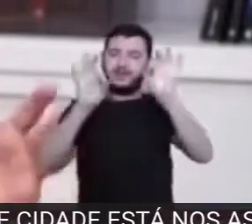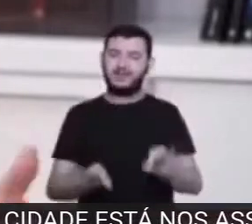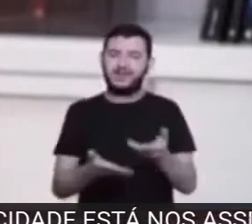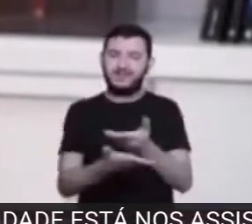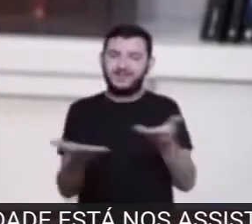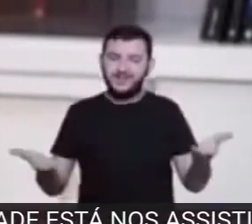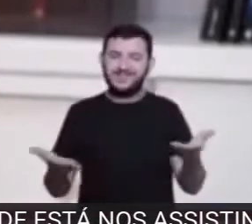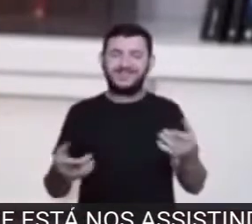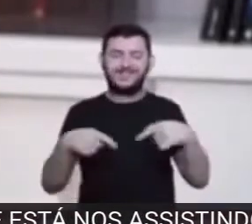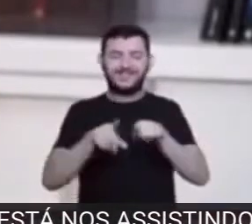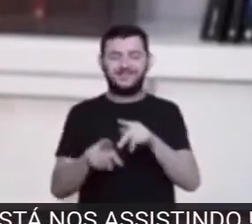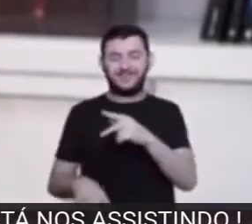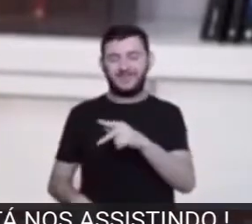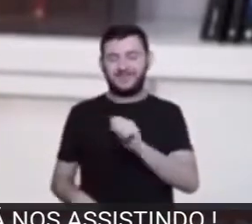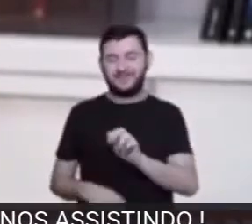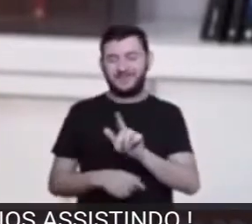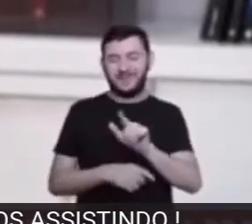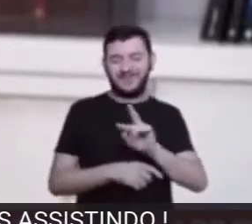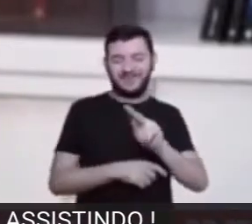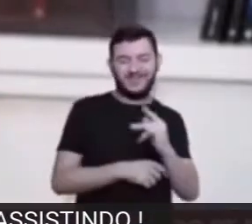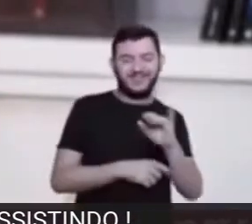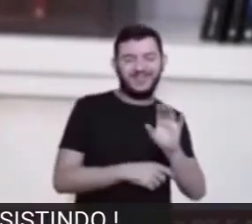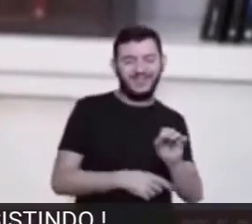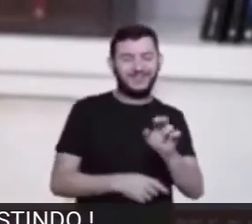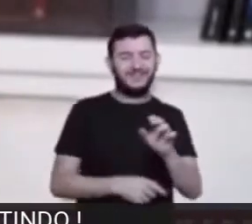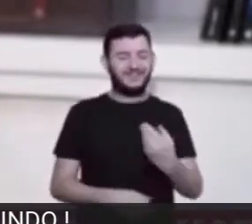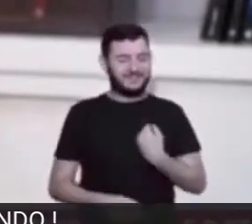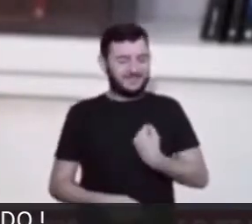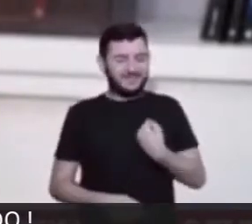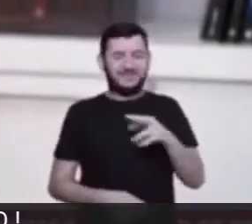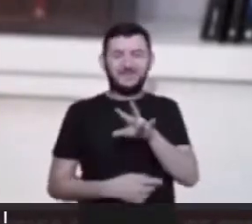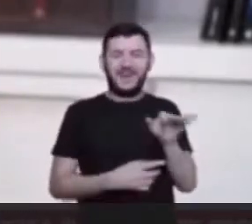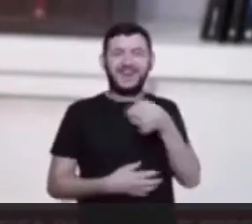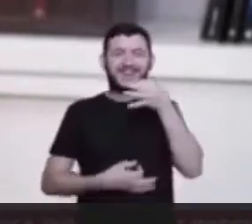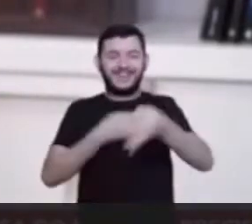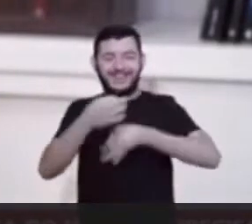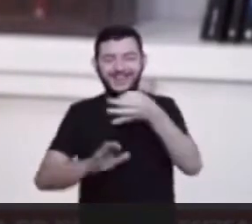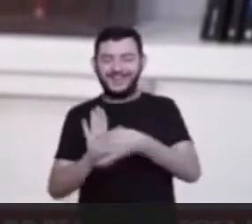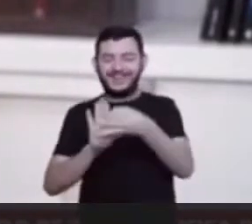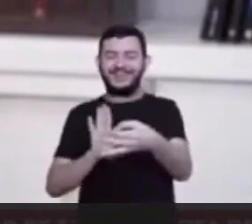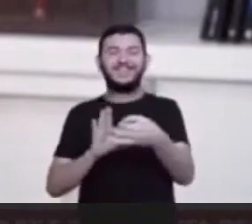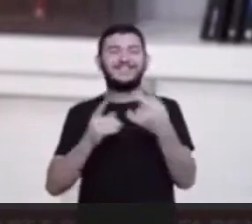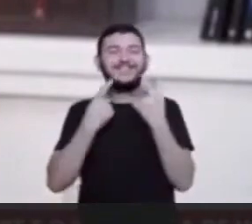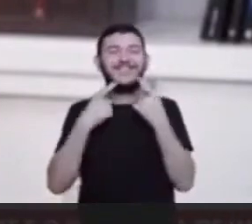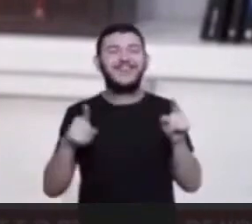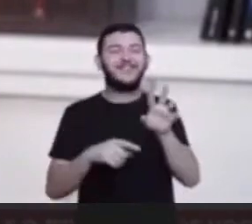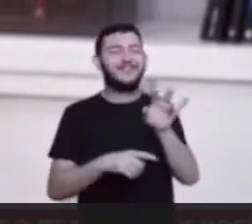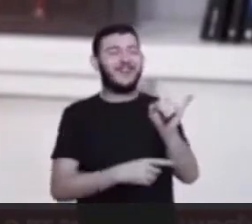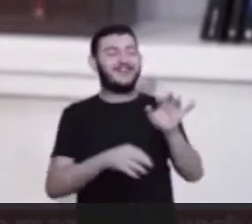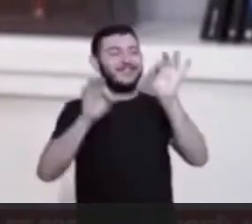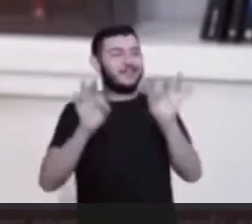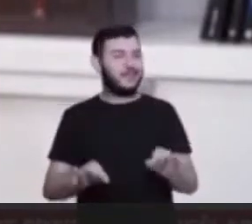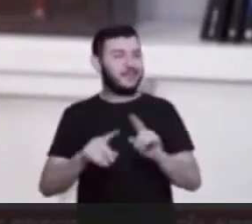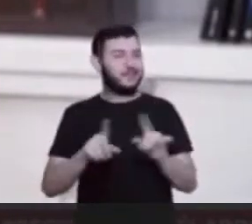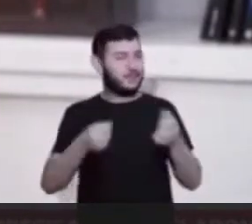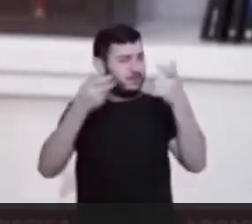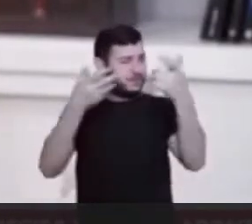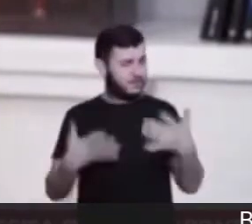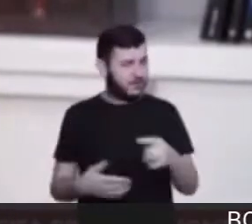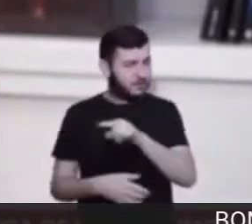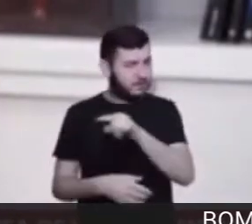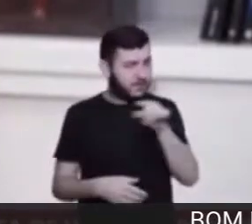vai estar bem vivo para fazer as suas críticas, sabe? É o seguinte,